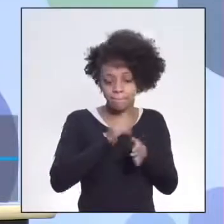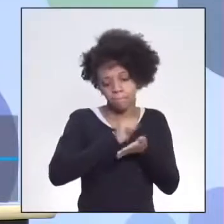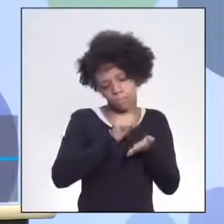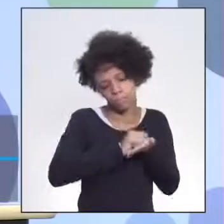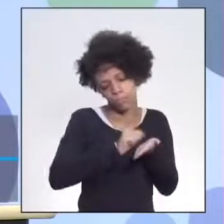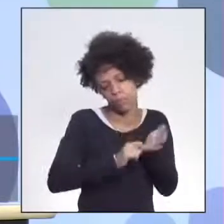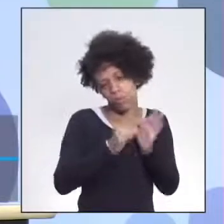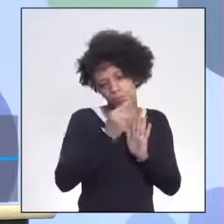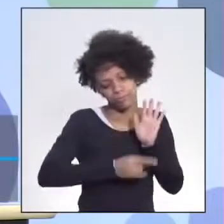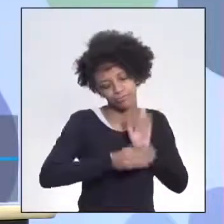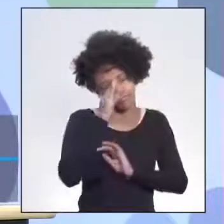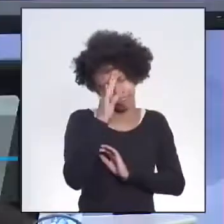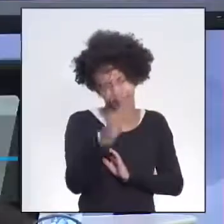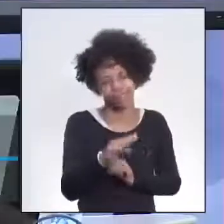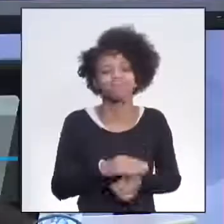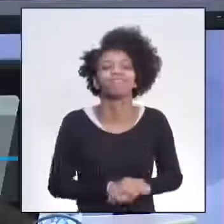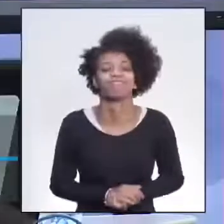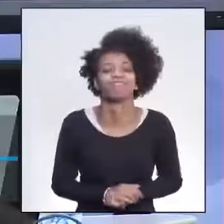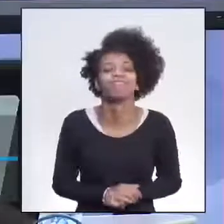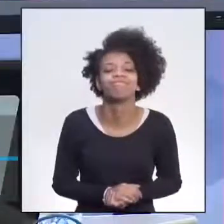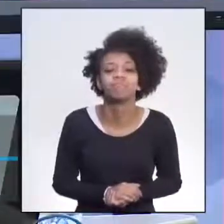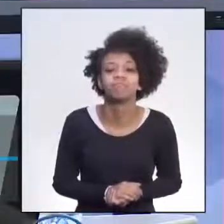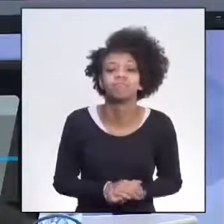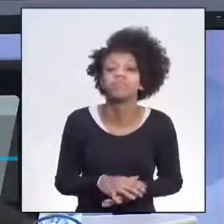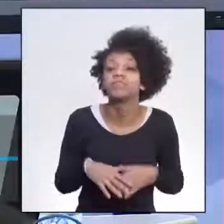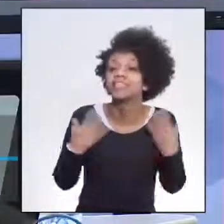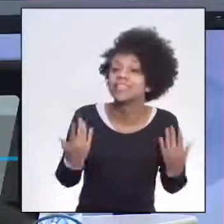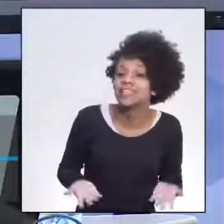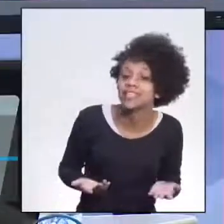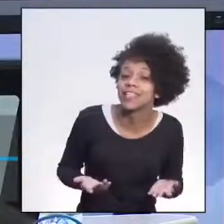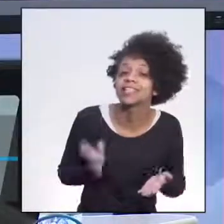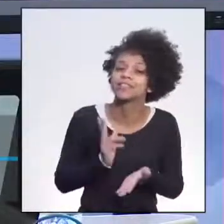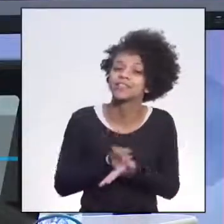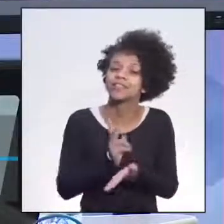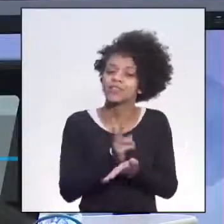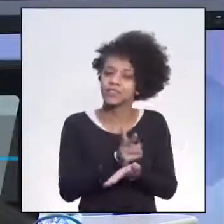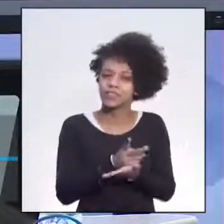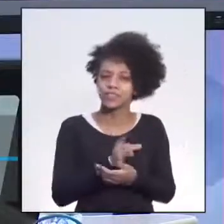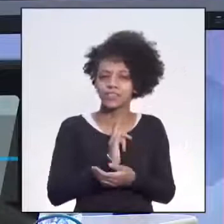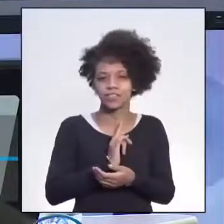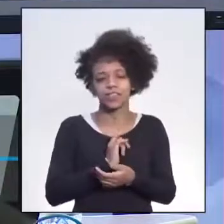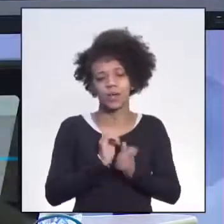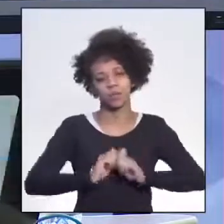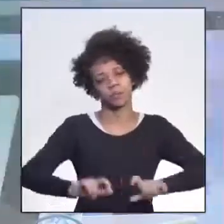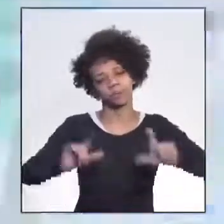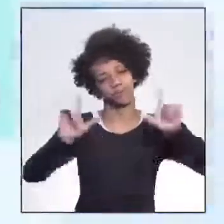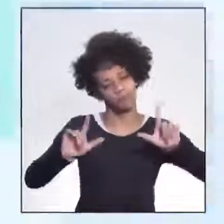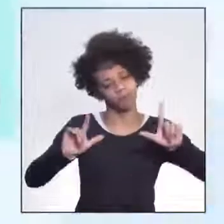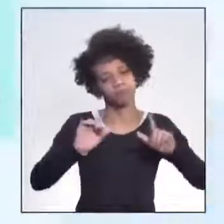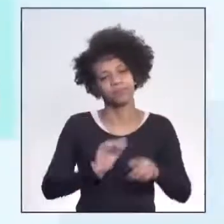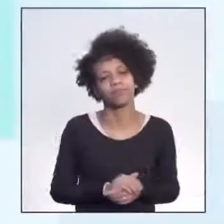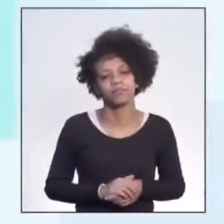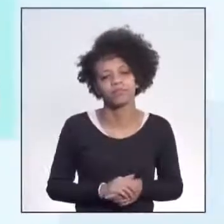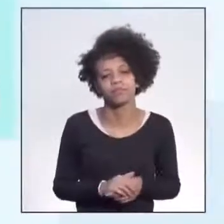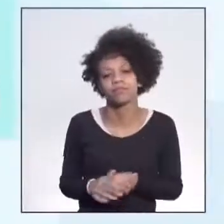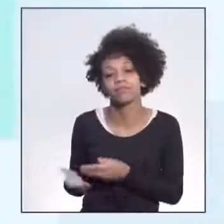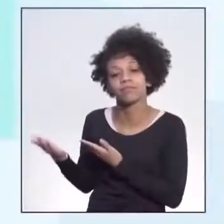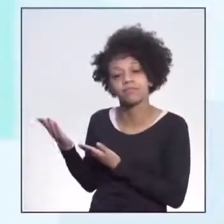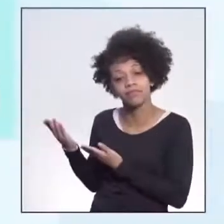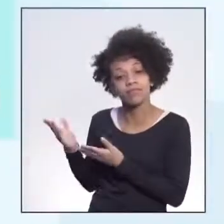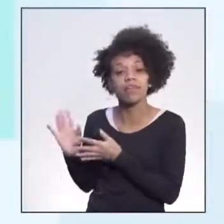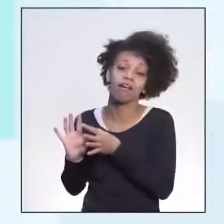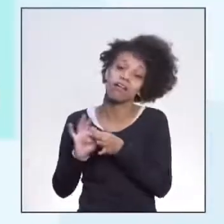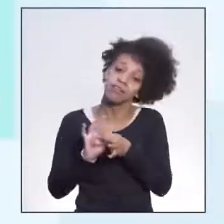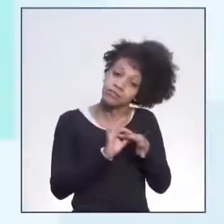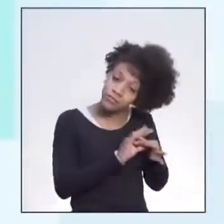documentação, principalmente, né? Exatamente. E aí, dando continuidade, a gente vai ter mais uma imagem aí, que é uma imagem que está associada